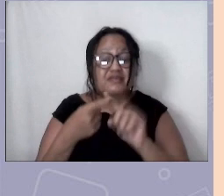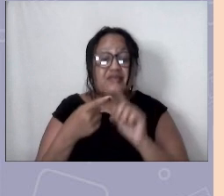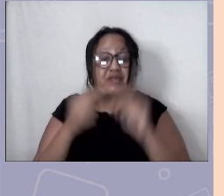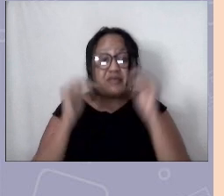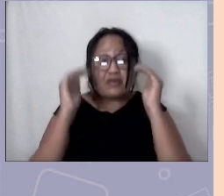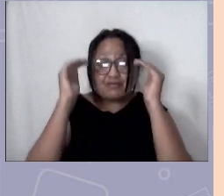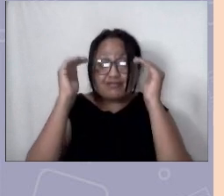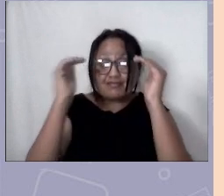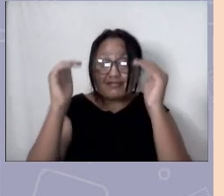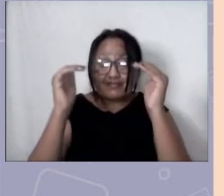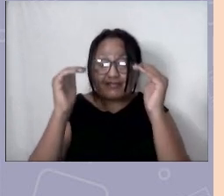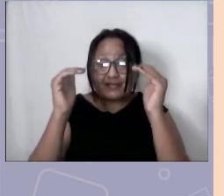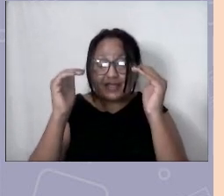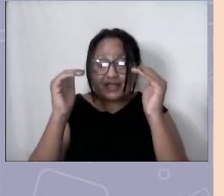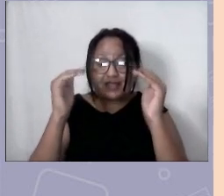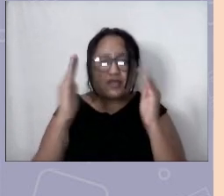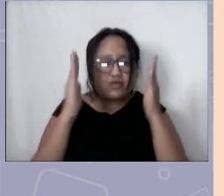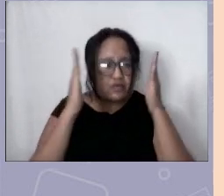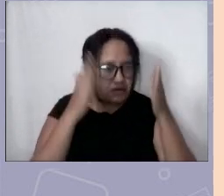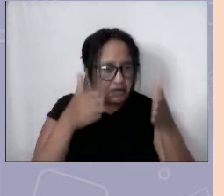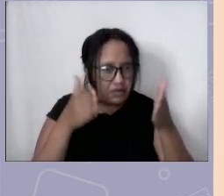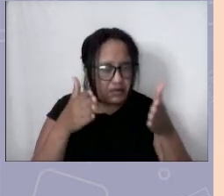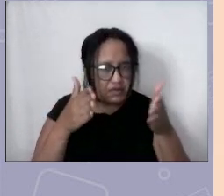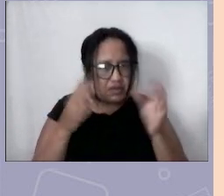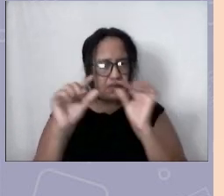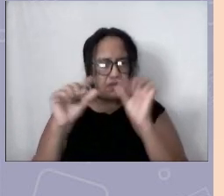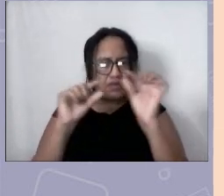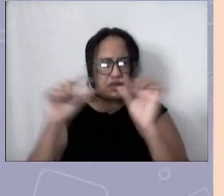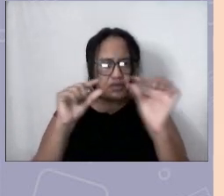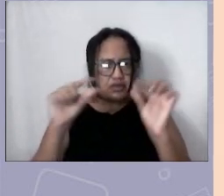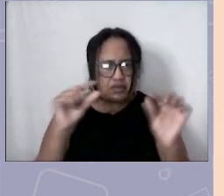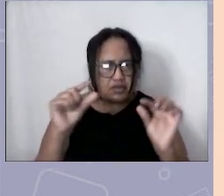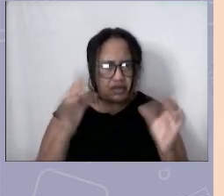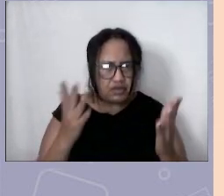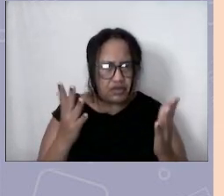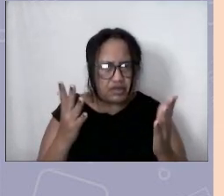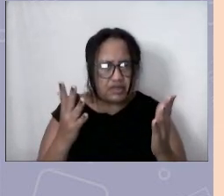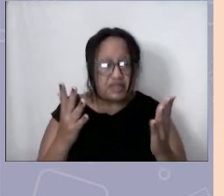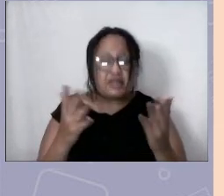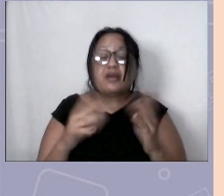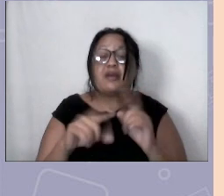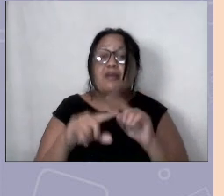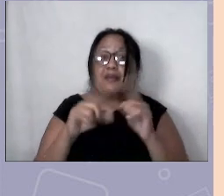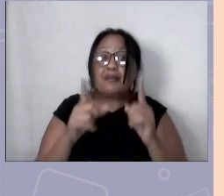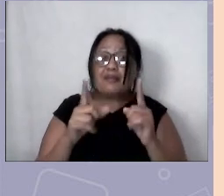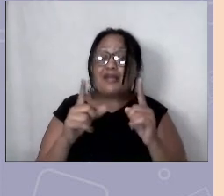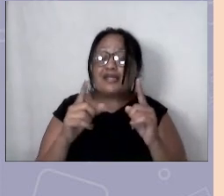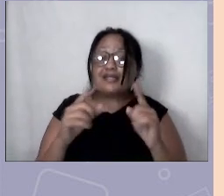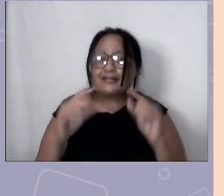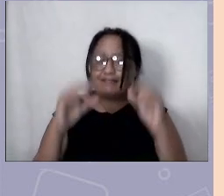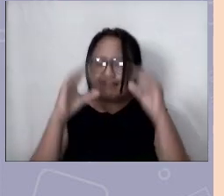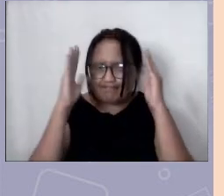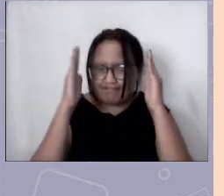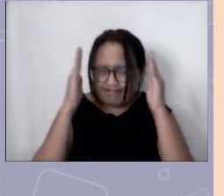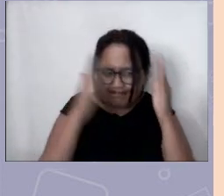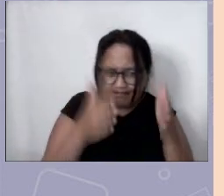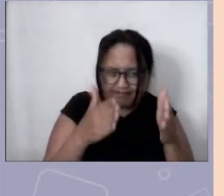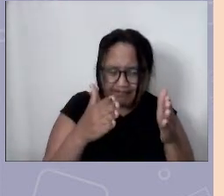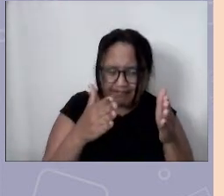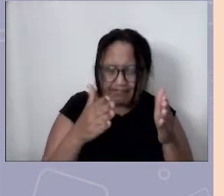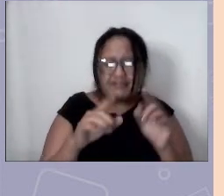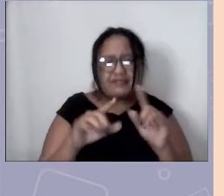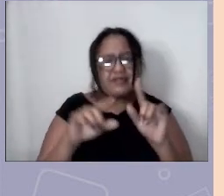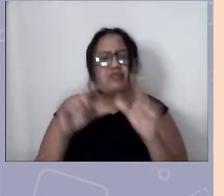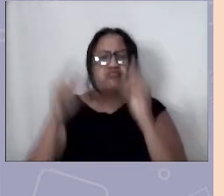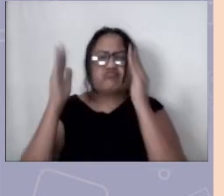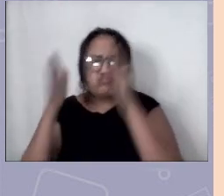de concentração então as partículas elas saem de onde está mais concentrada ela está mais concentrada para onde está menos concentrada é um transporte